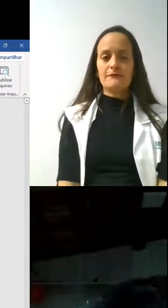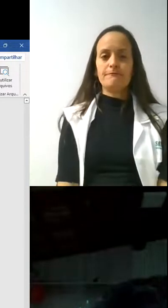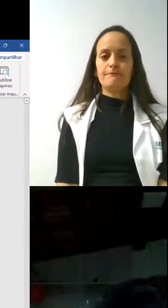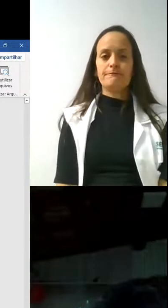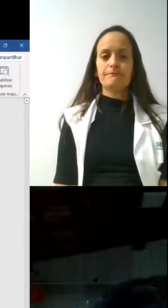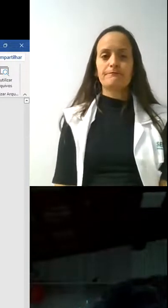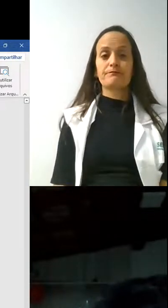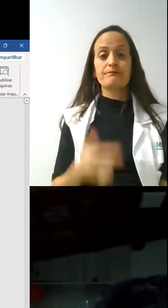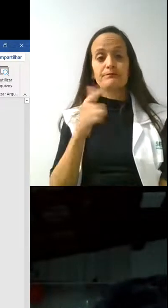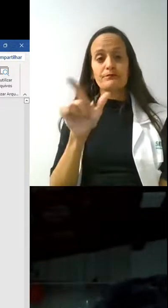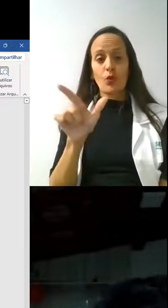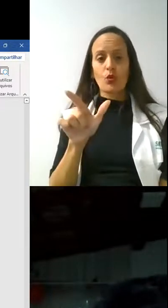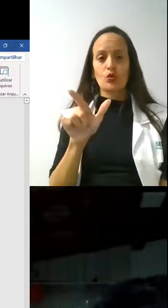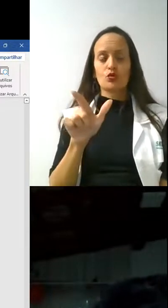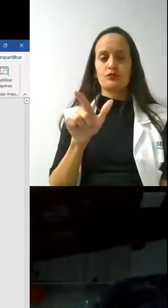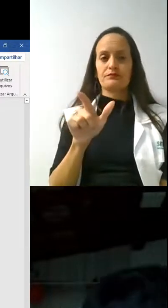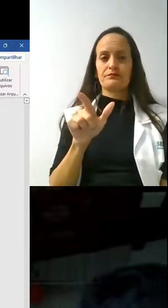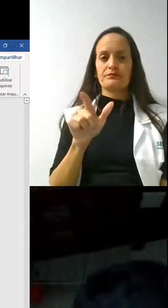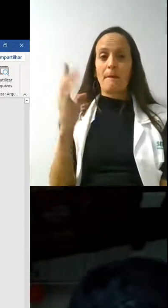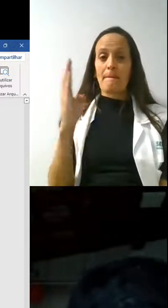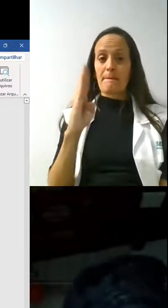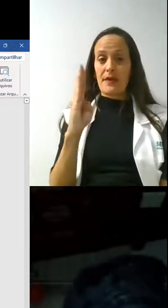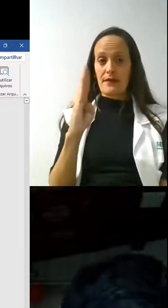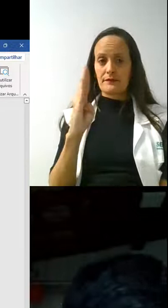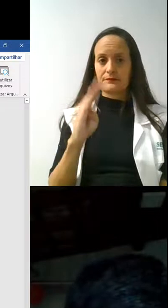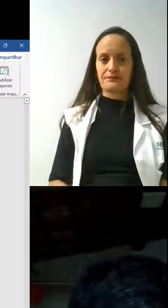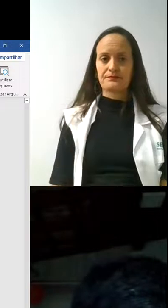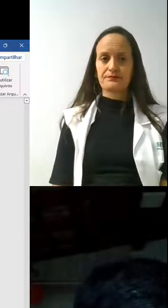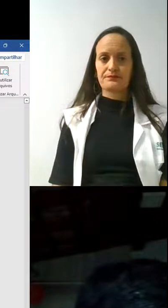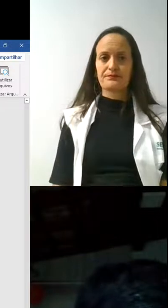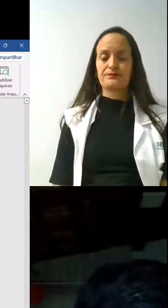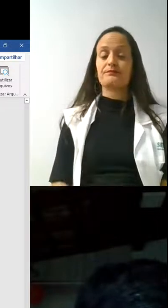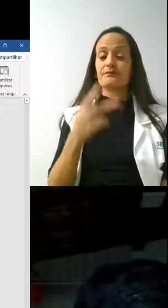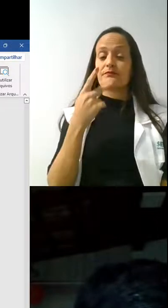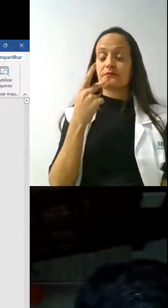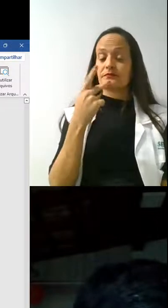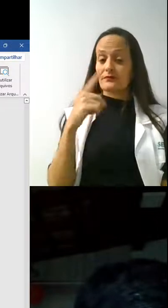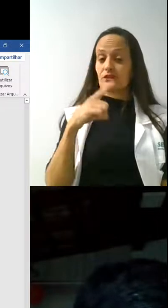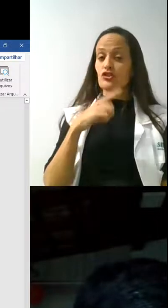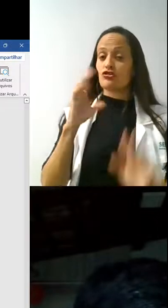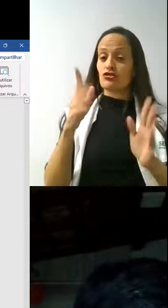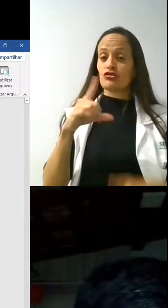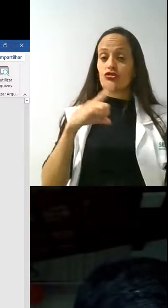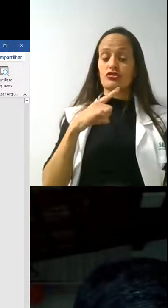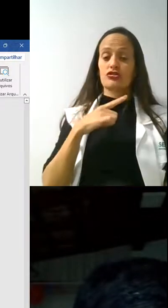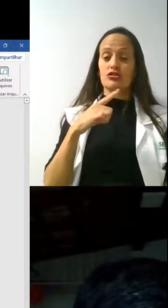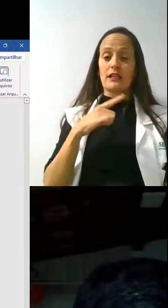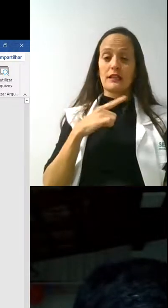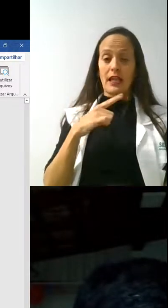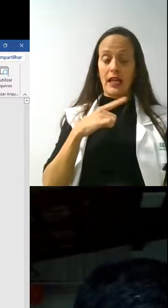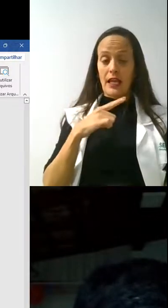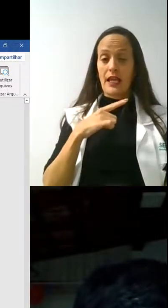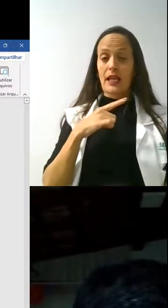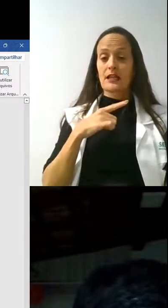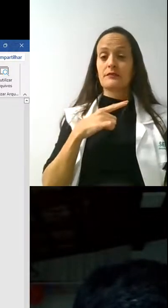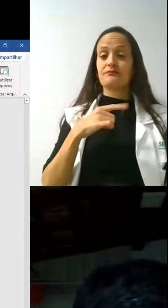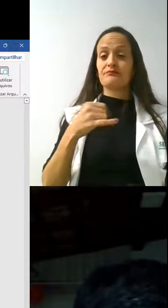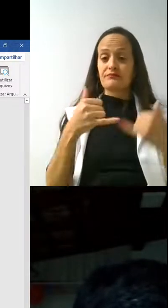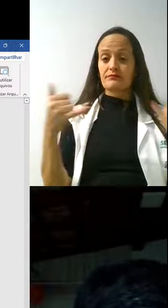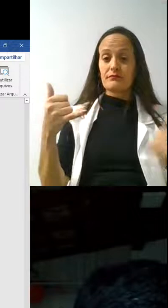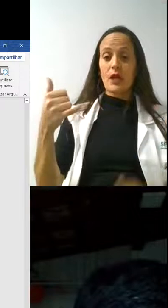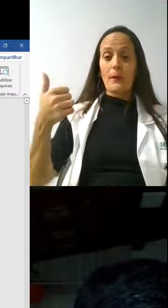Próximo aqui, ó. Letra B. Poste número 5. Existe uma estrutura primária P3, né? Então, essa aqui, ó,